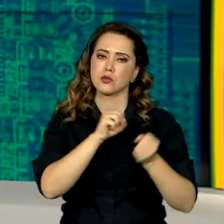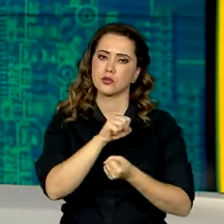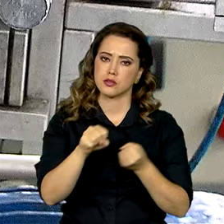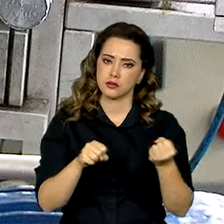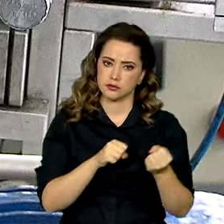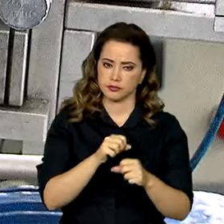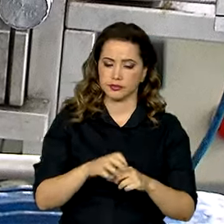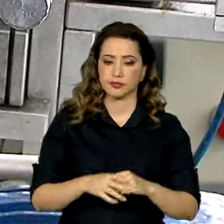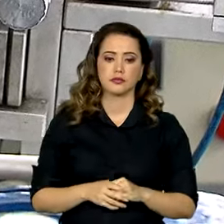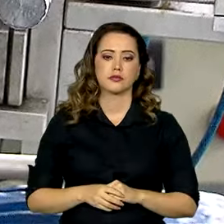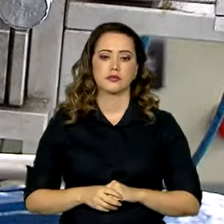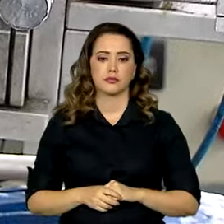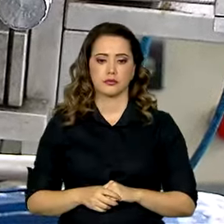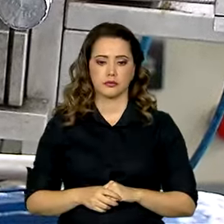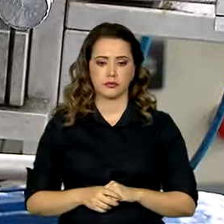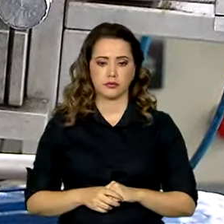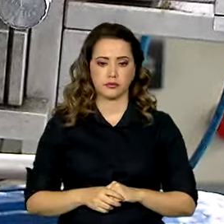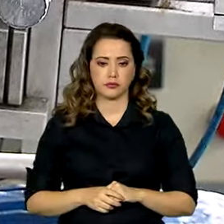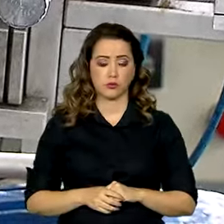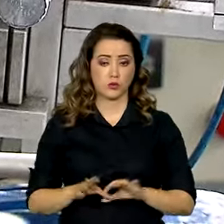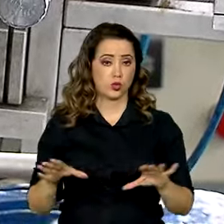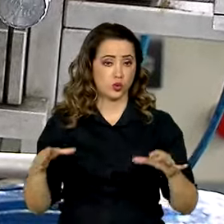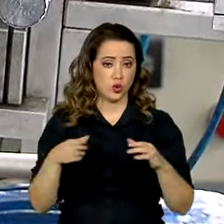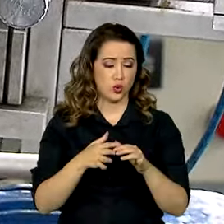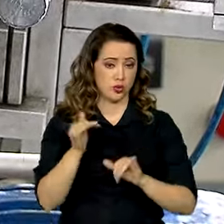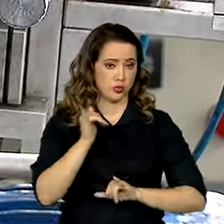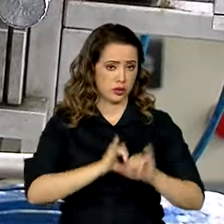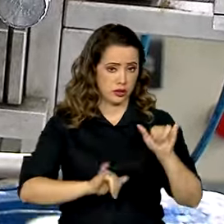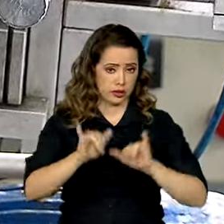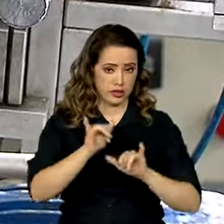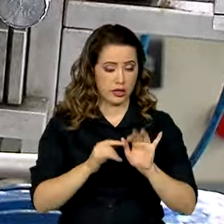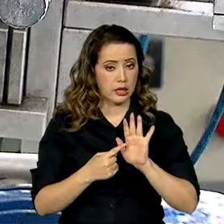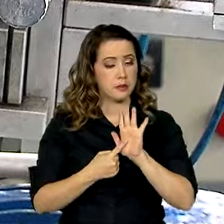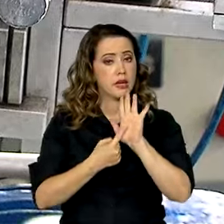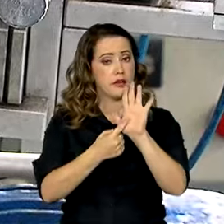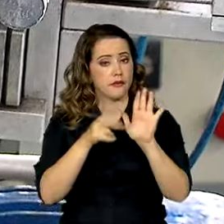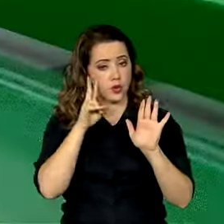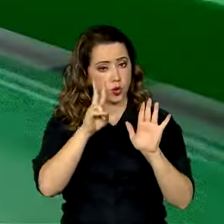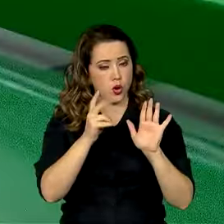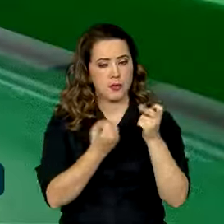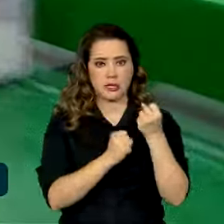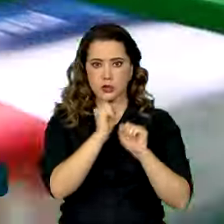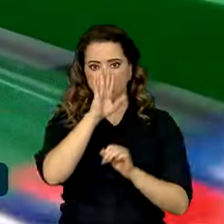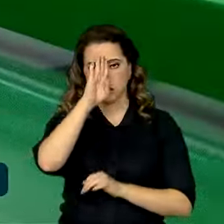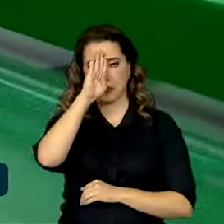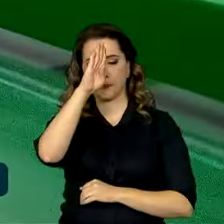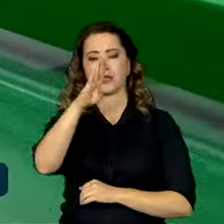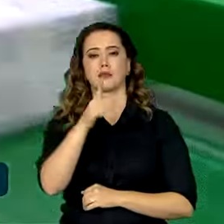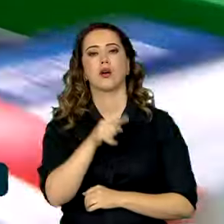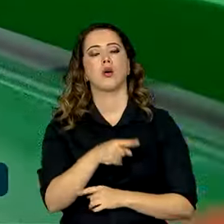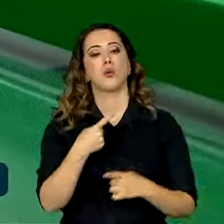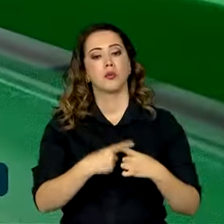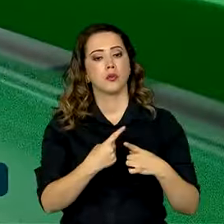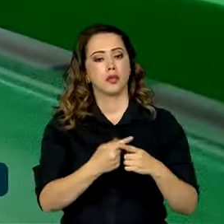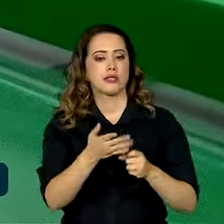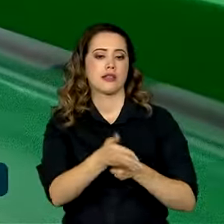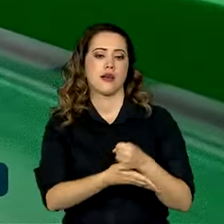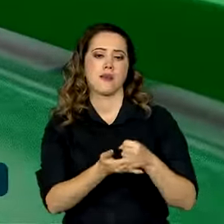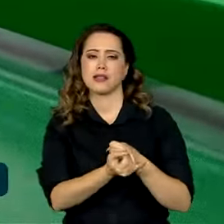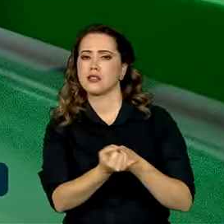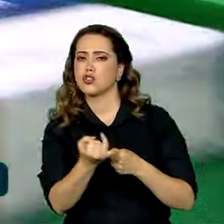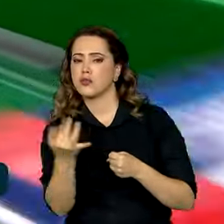sustentável. O setor químico é considerado a indústria das indústrias, isso porque está na base